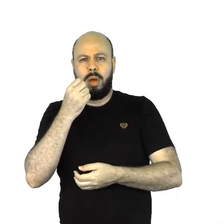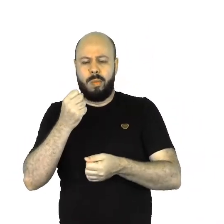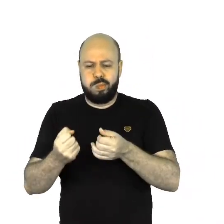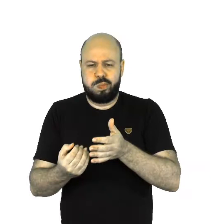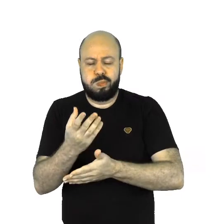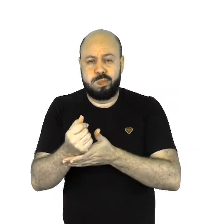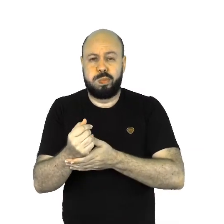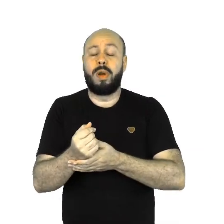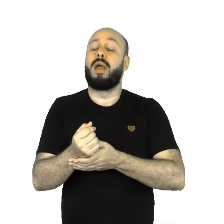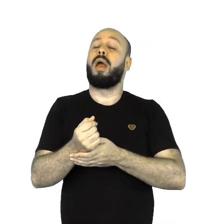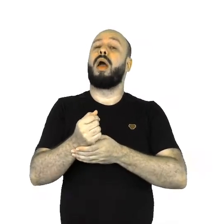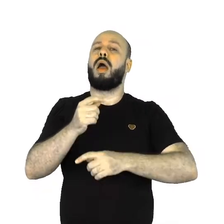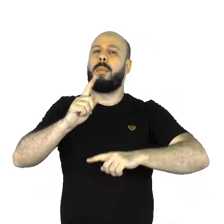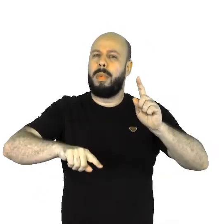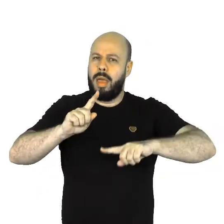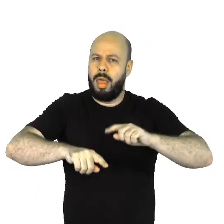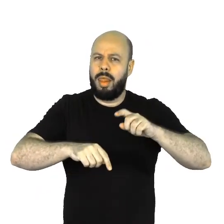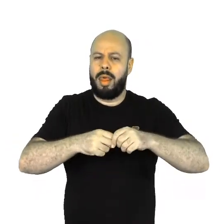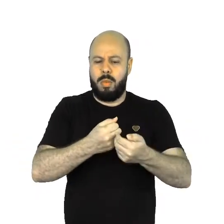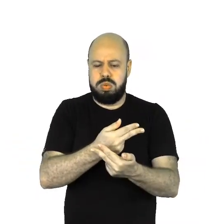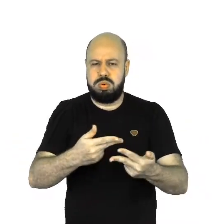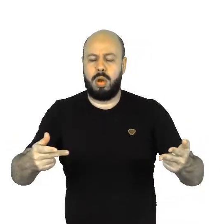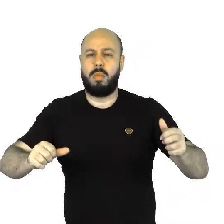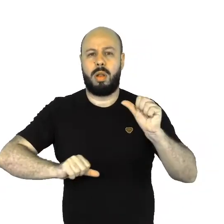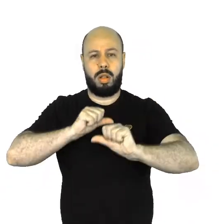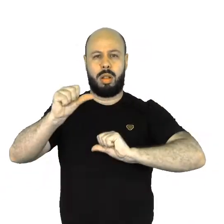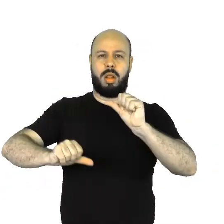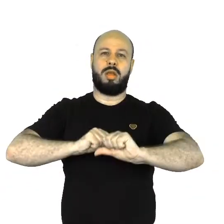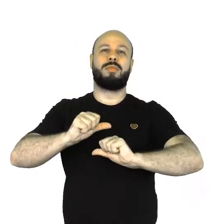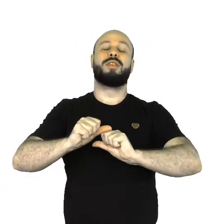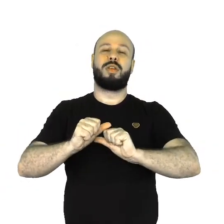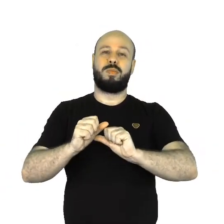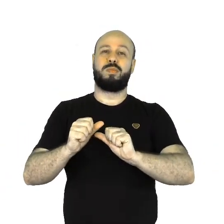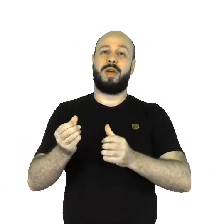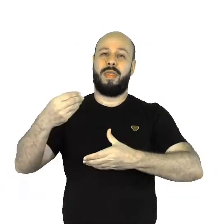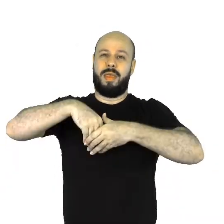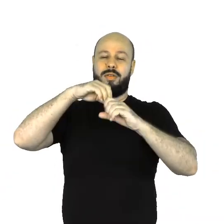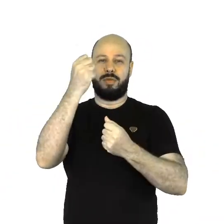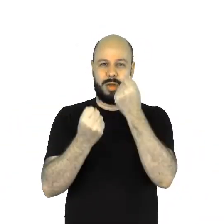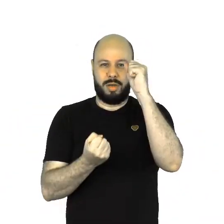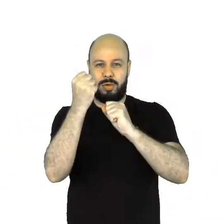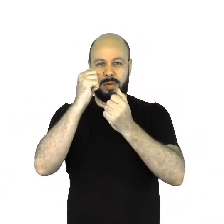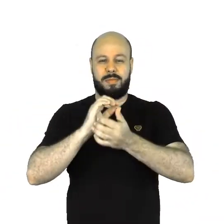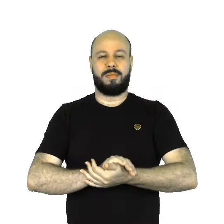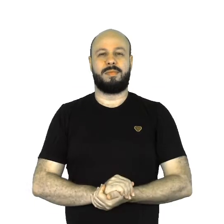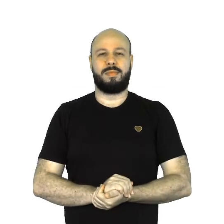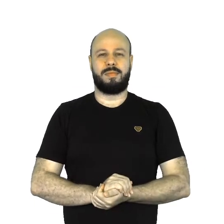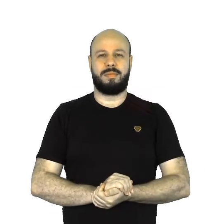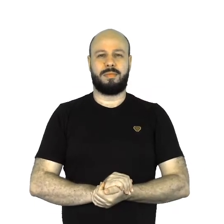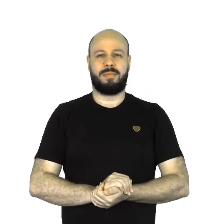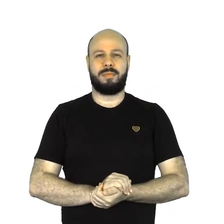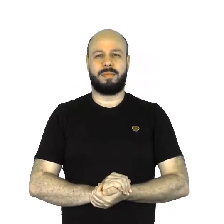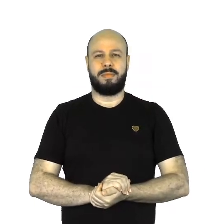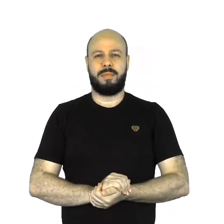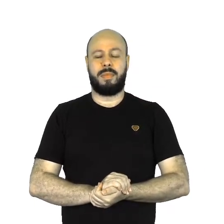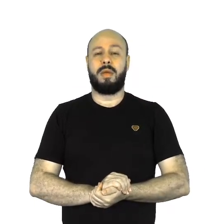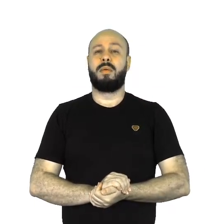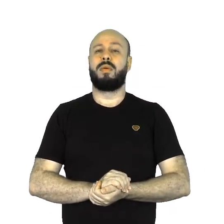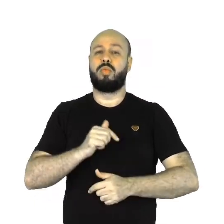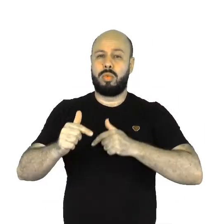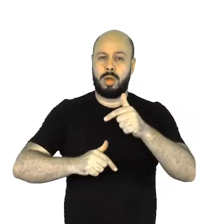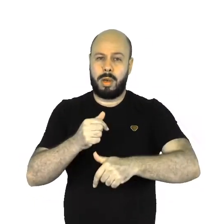fornecer matéria-prima para transformação industrial, pessoal, tá? Então, a